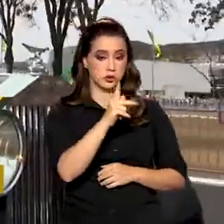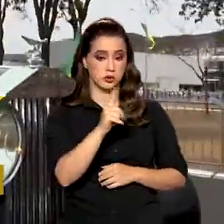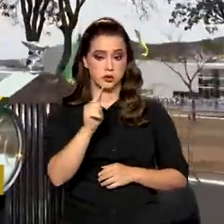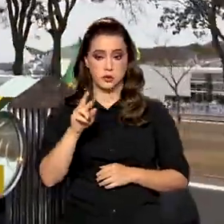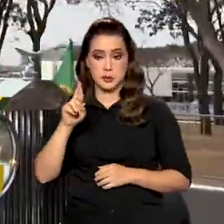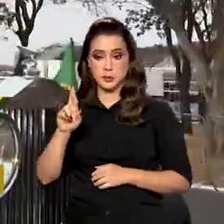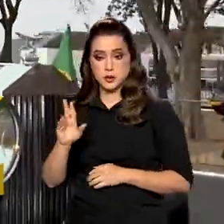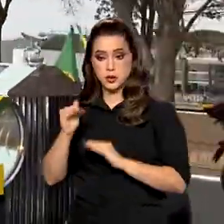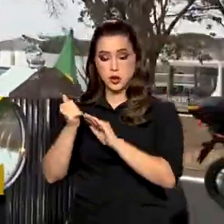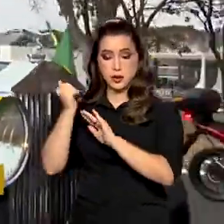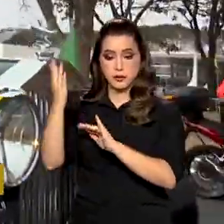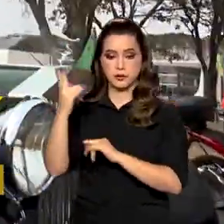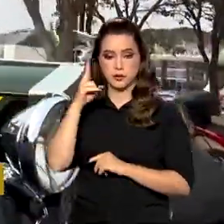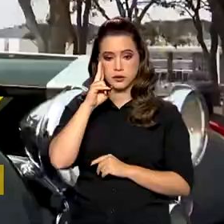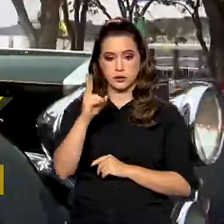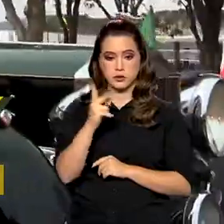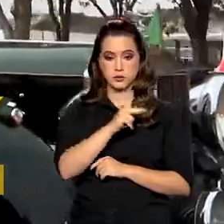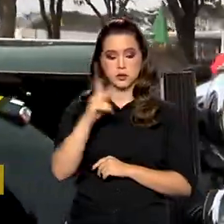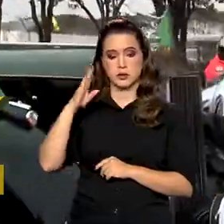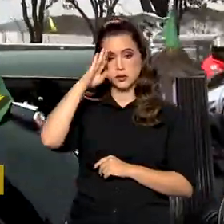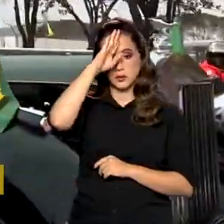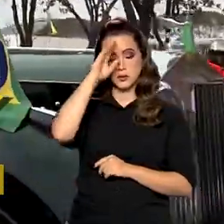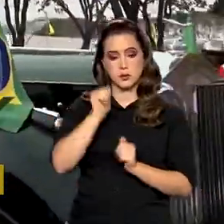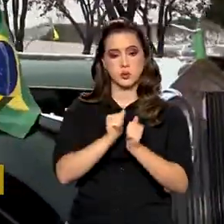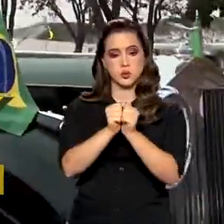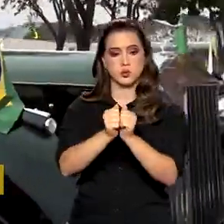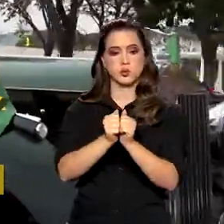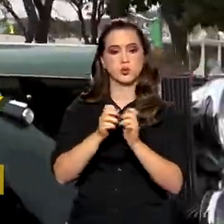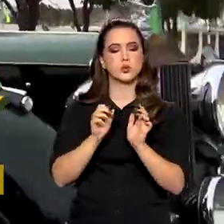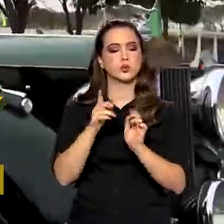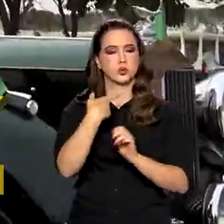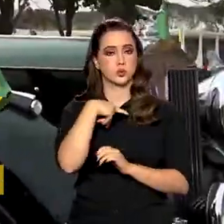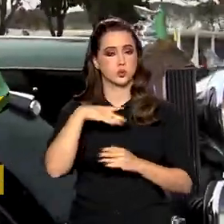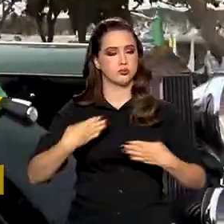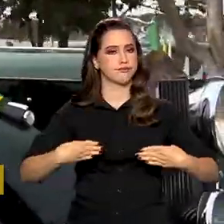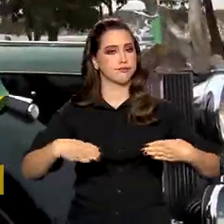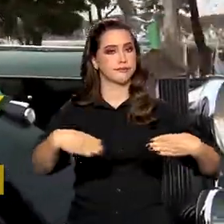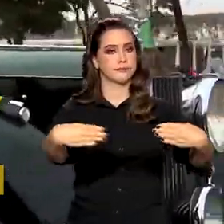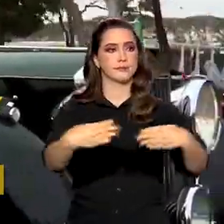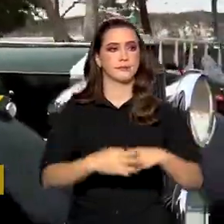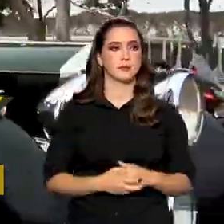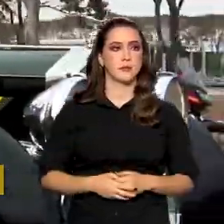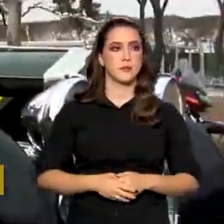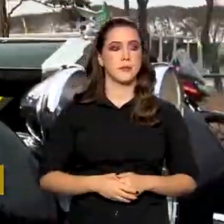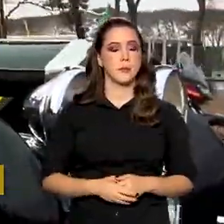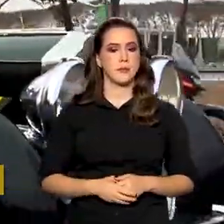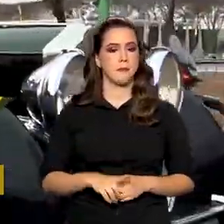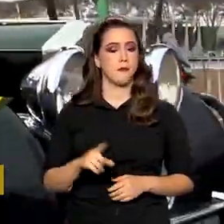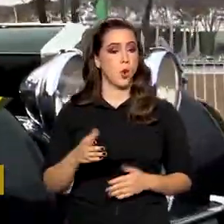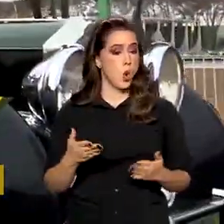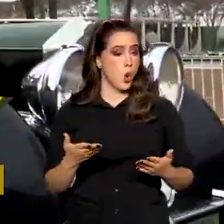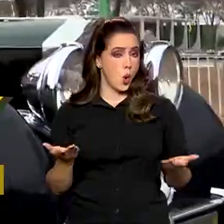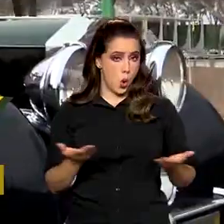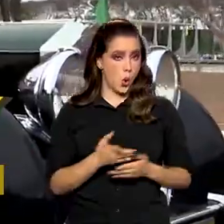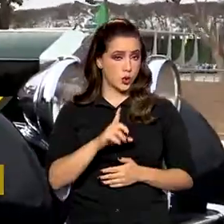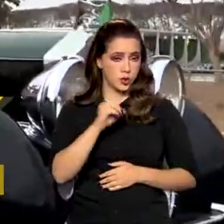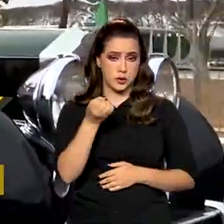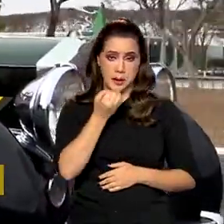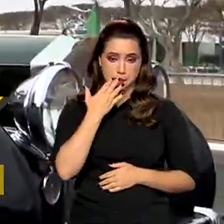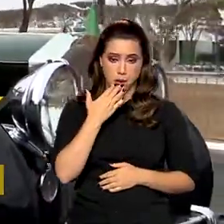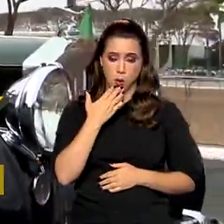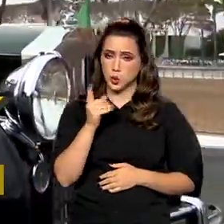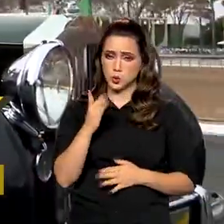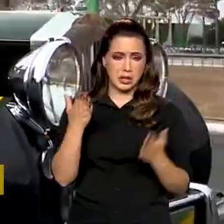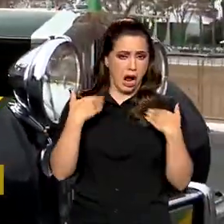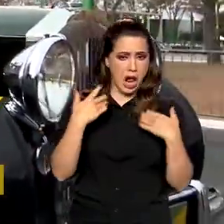ao fundo, o presidente segue aqui na direção da Esplanada dos Ministérios. E hoje não está tão calor em Brasília, né? Tradicionalmente